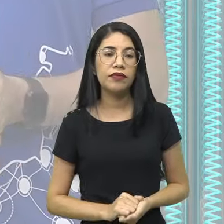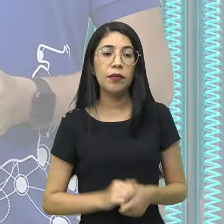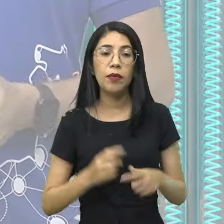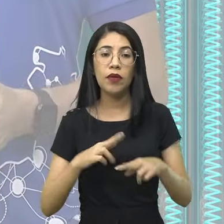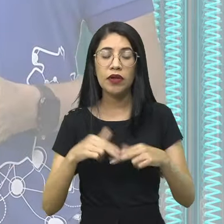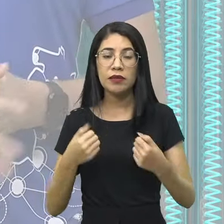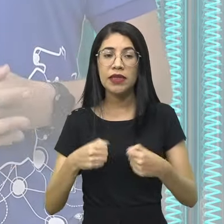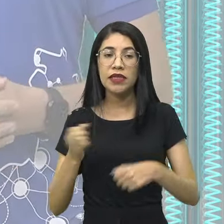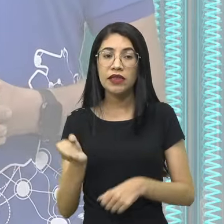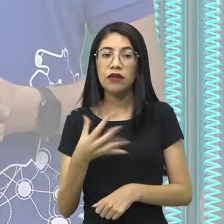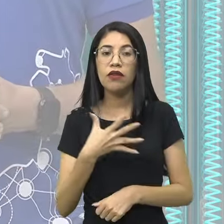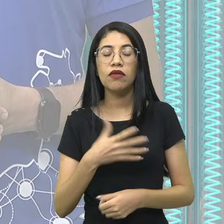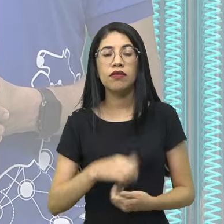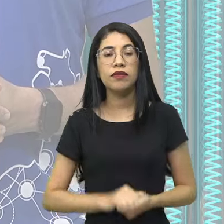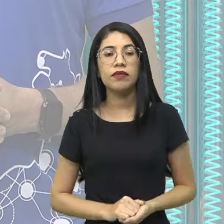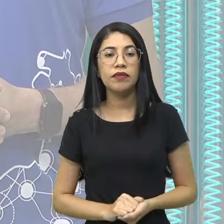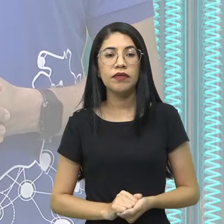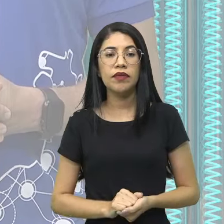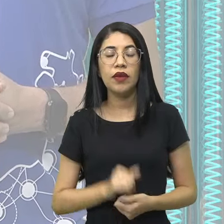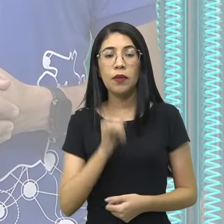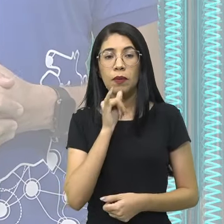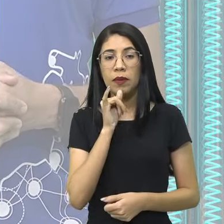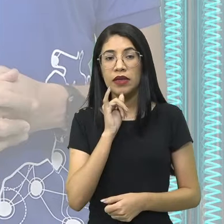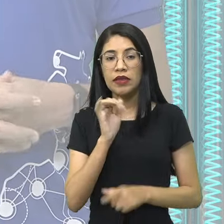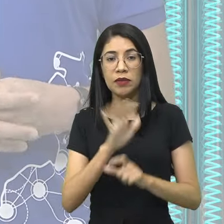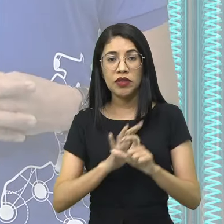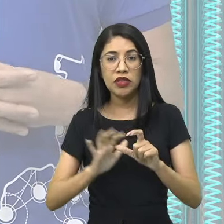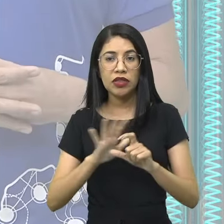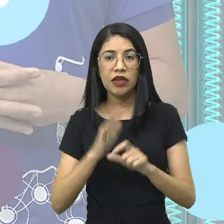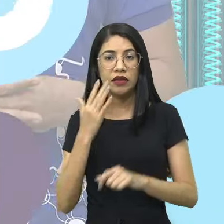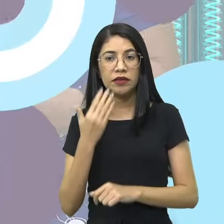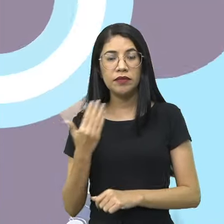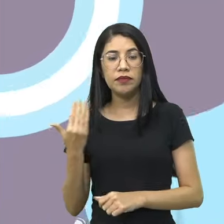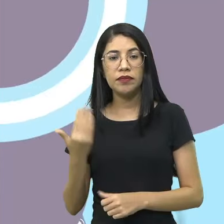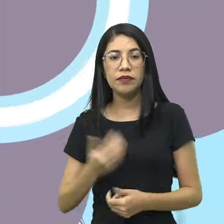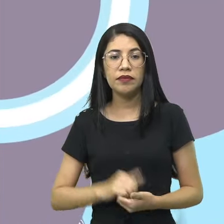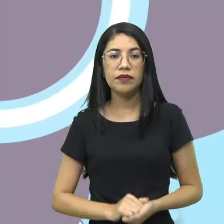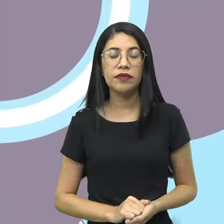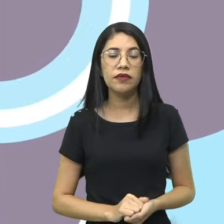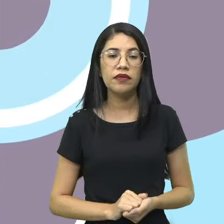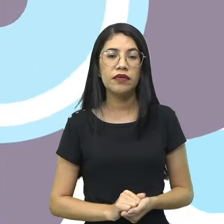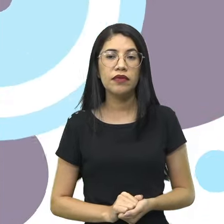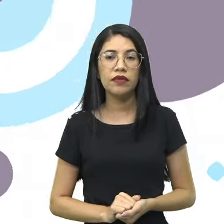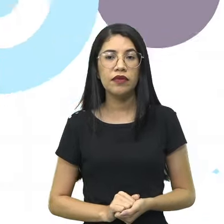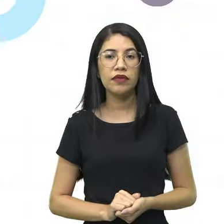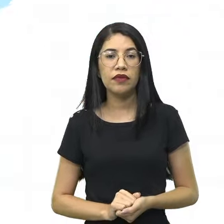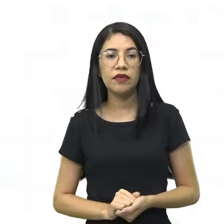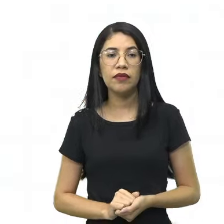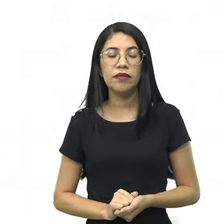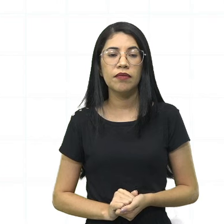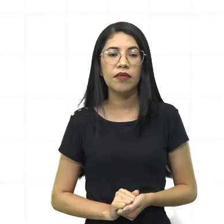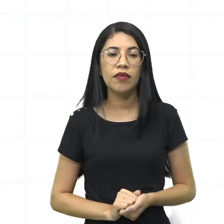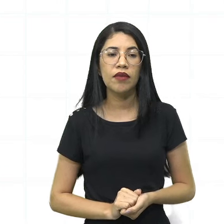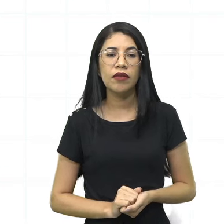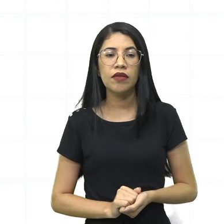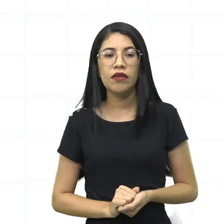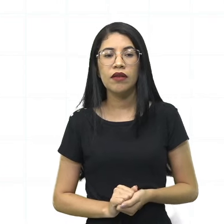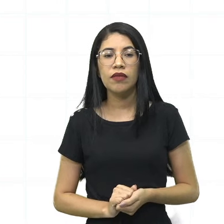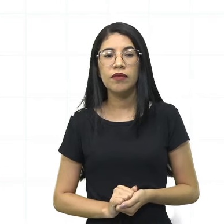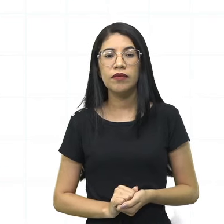Continuando. Olha aí uma charge, então, vamos dar uma olhadinha numa charge, então, para a gente entender, né, o